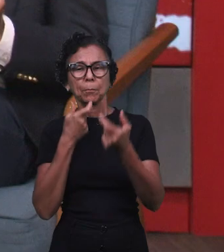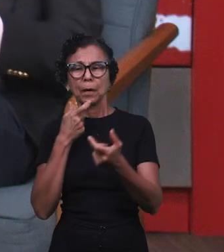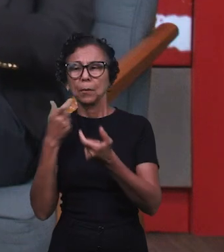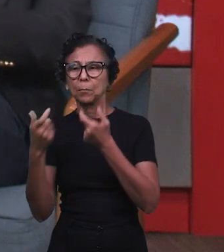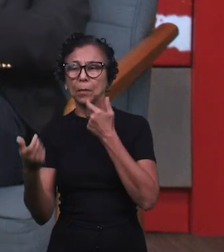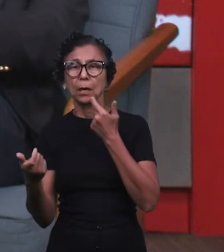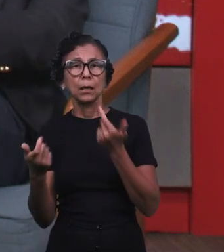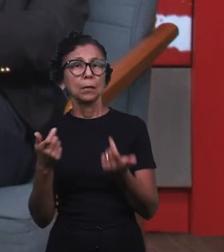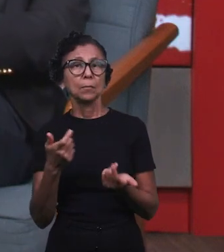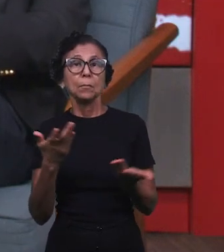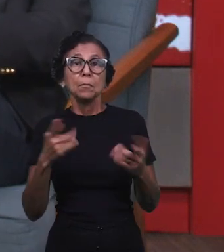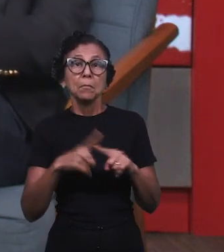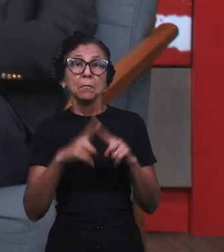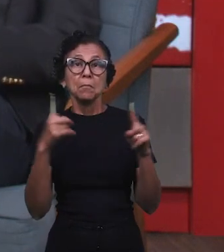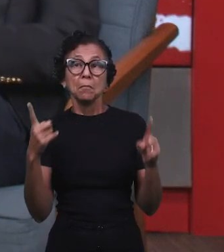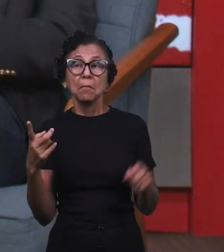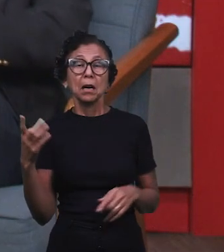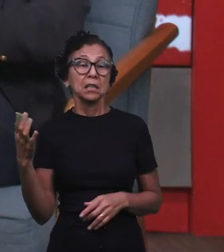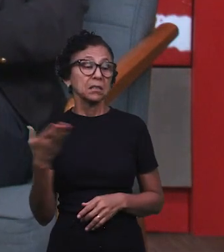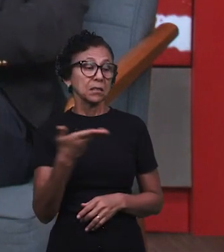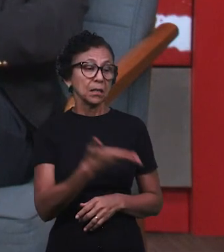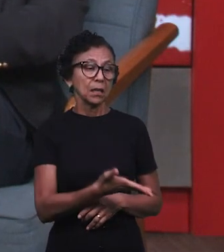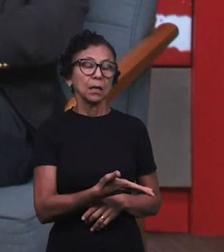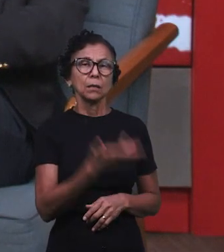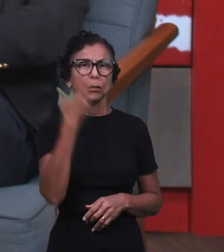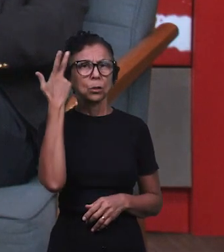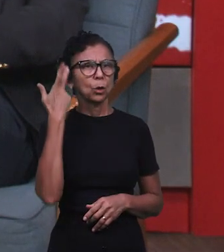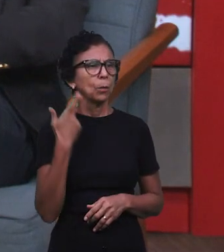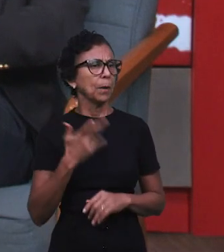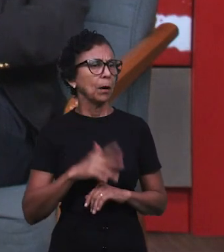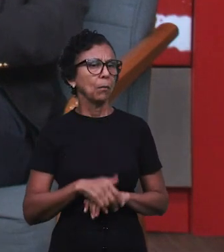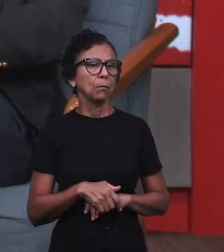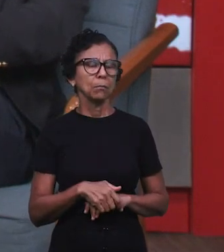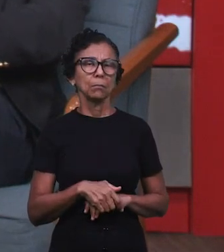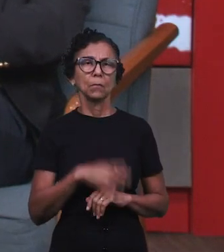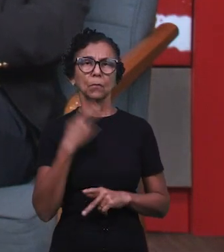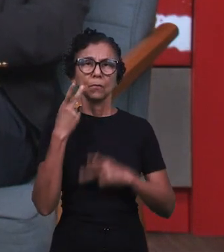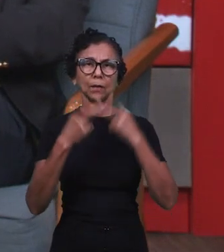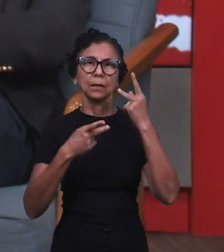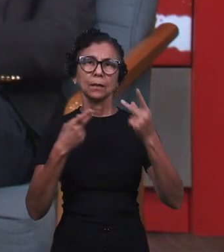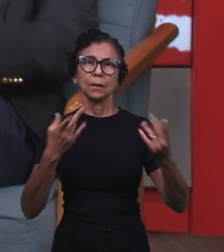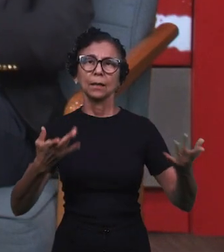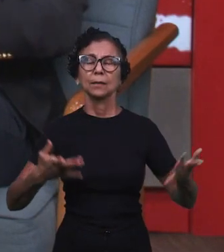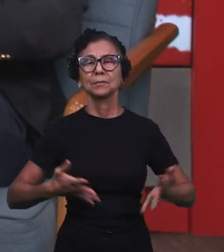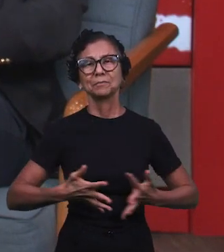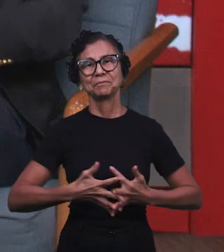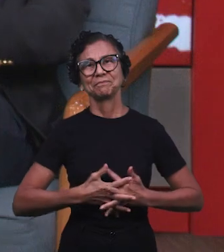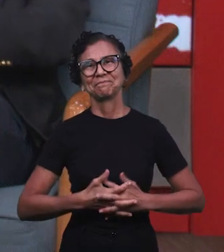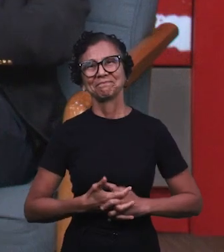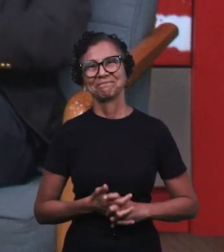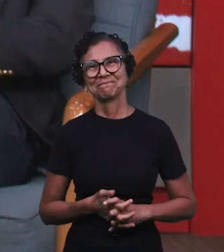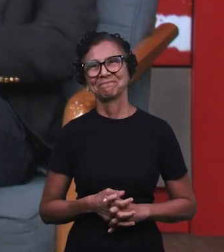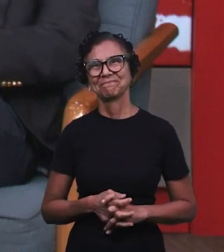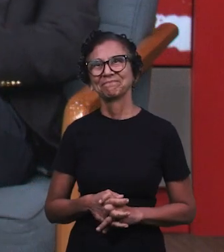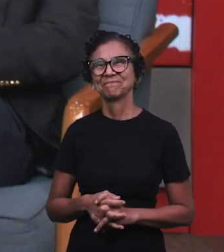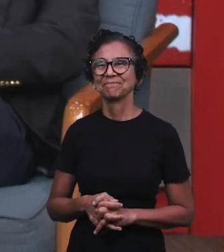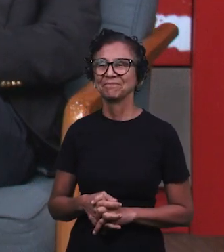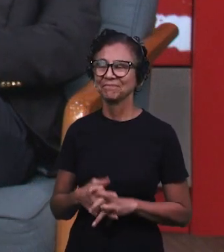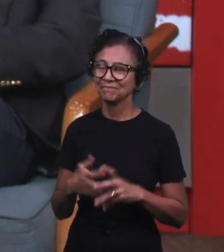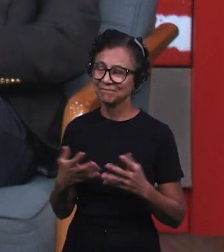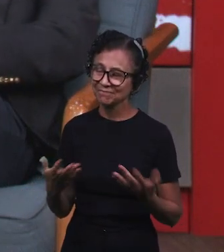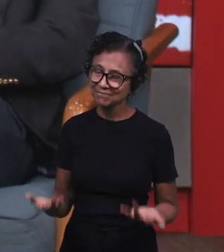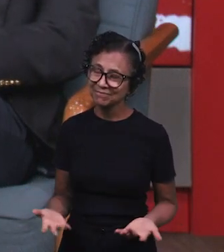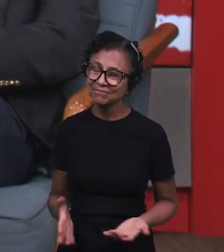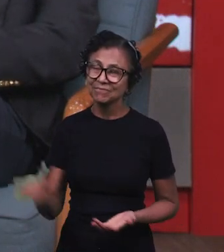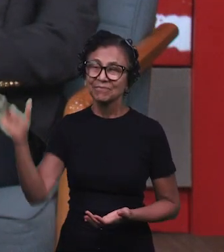É exatamente quando o Senhor abre o ouvido do homem para ouvir a voz do Espírito Santo, imediatamente ele começa a falar